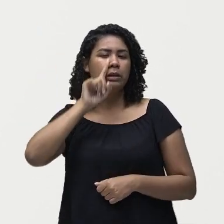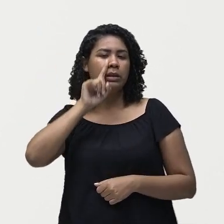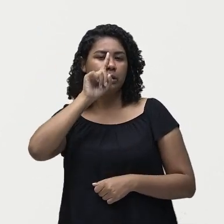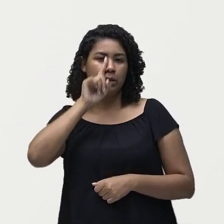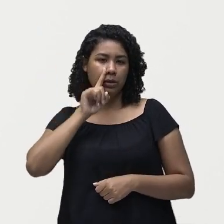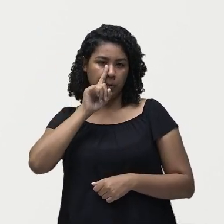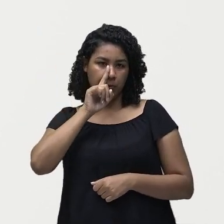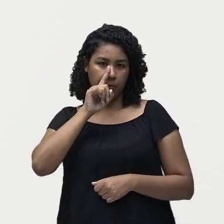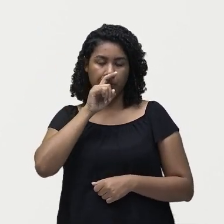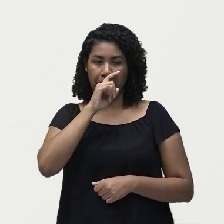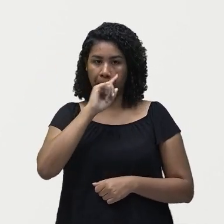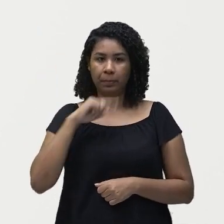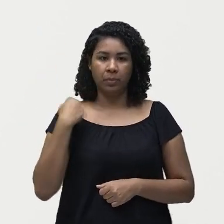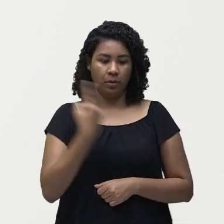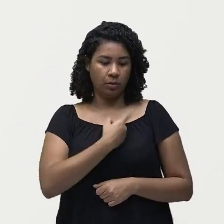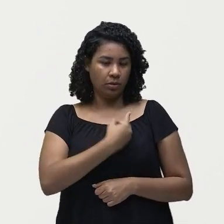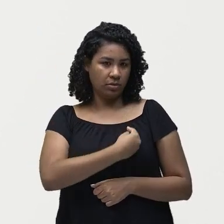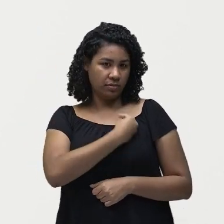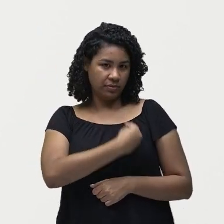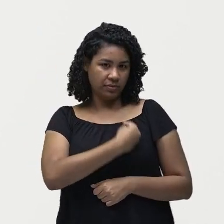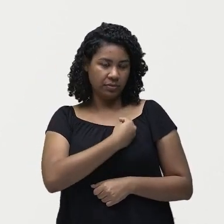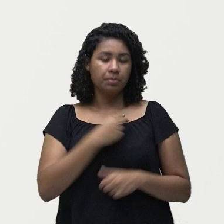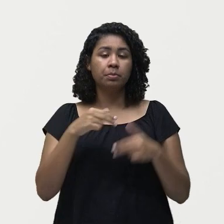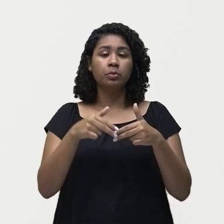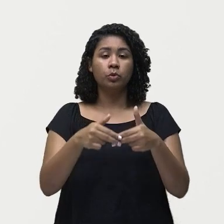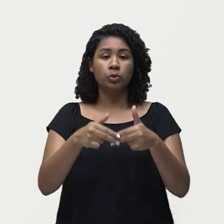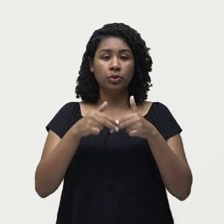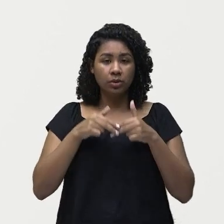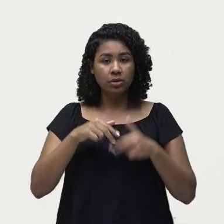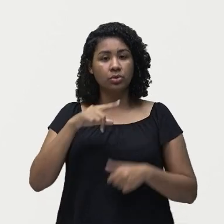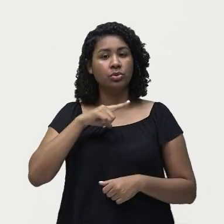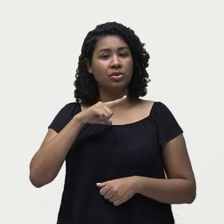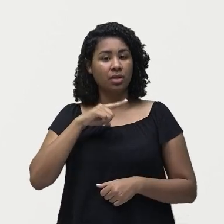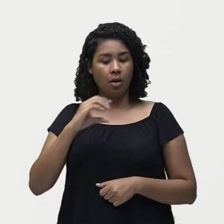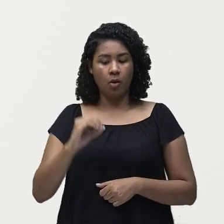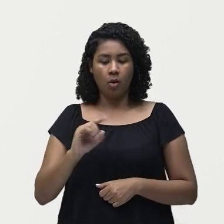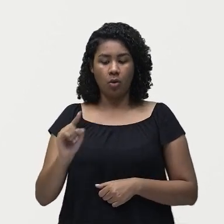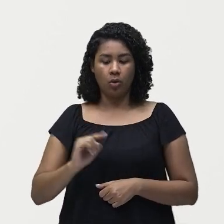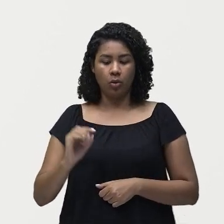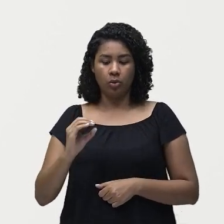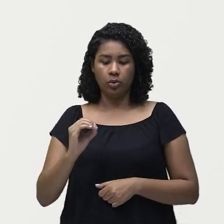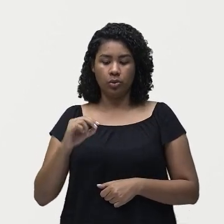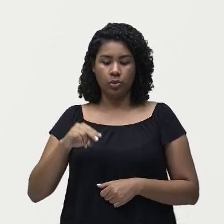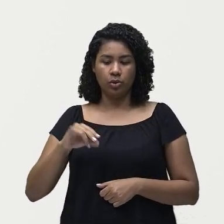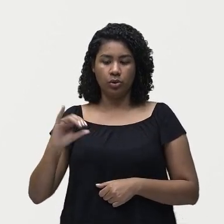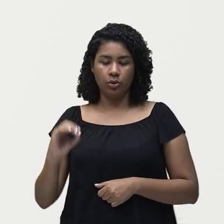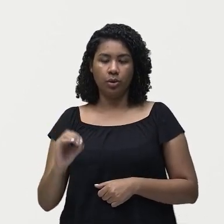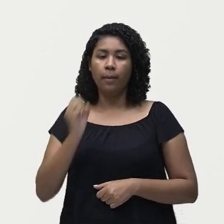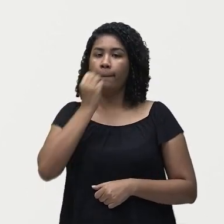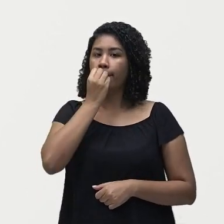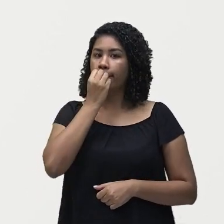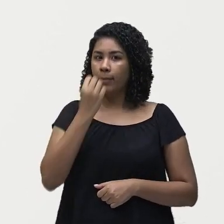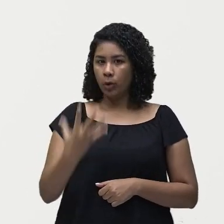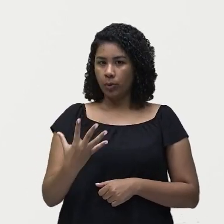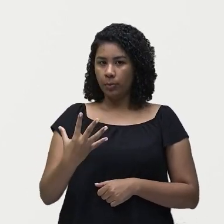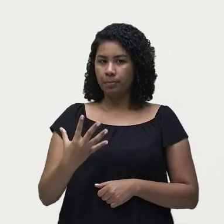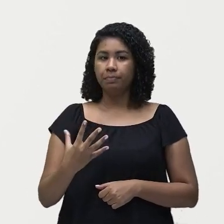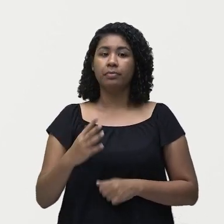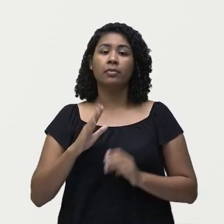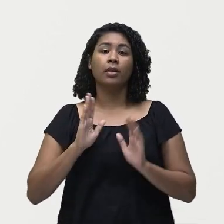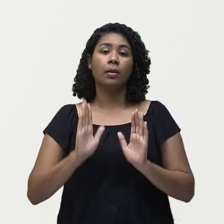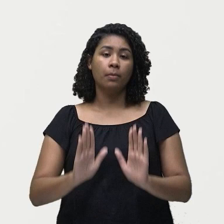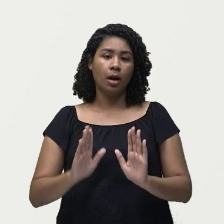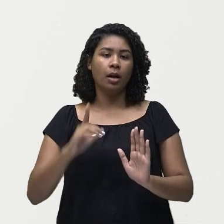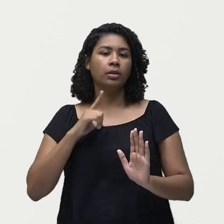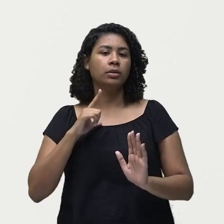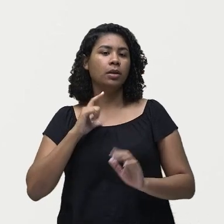causa dessa função, ela é considerado um ozônio bom, quando ela está lá na estratosfera. Por outro lado,